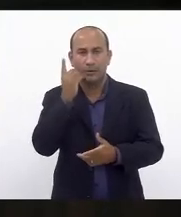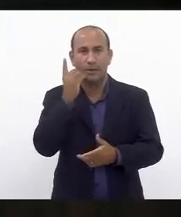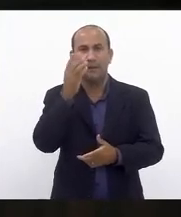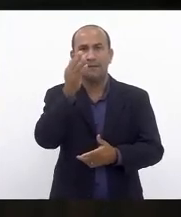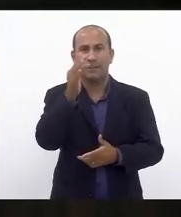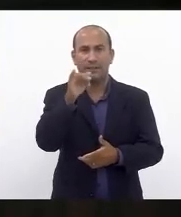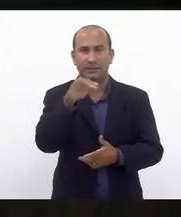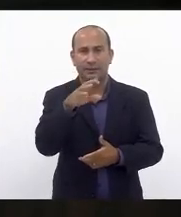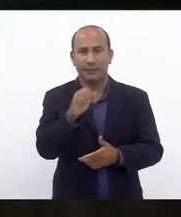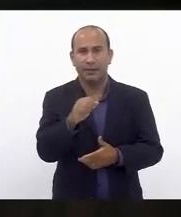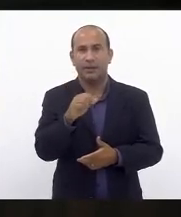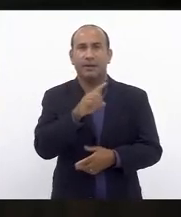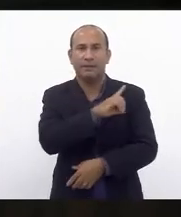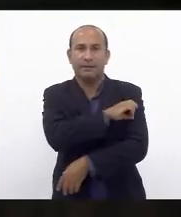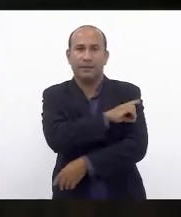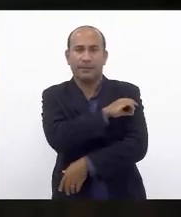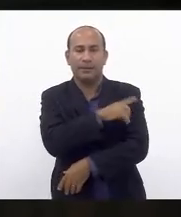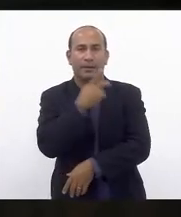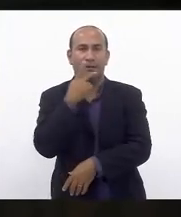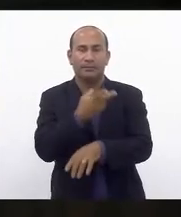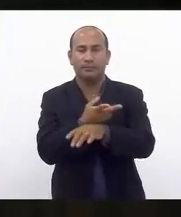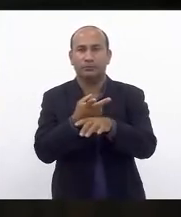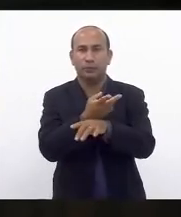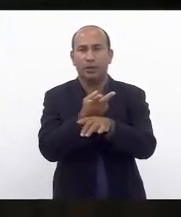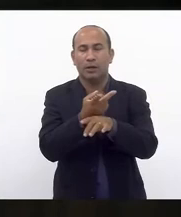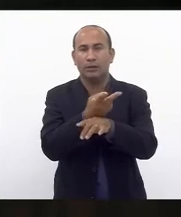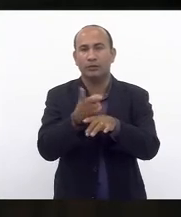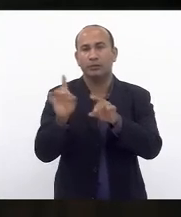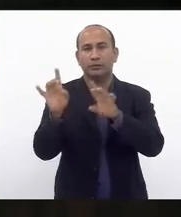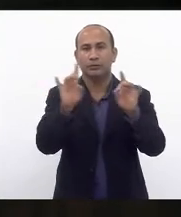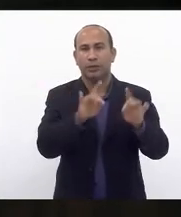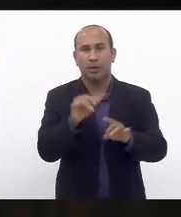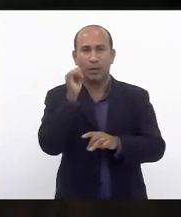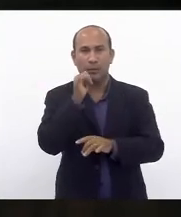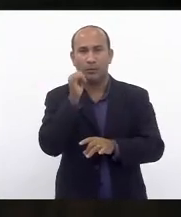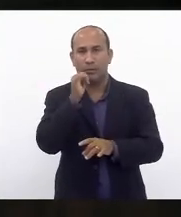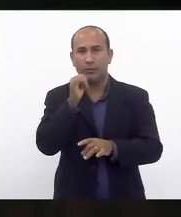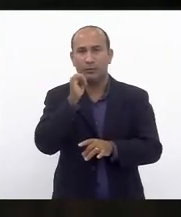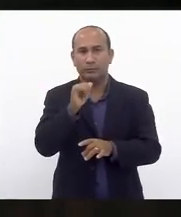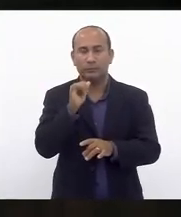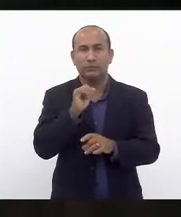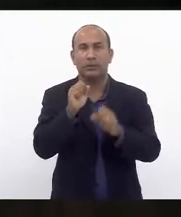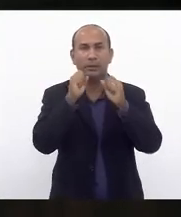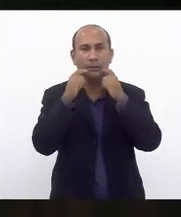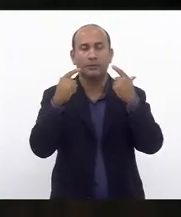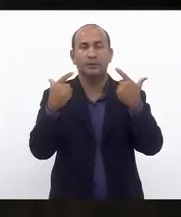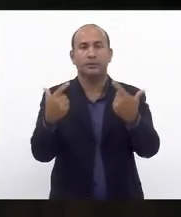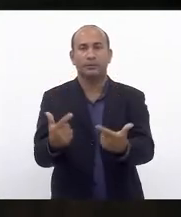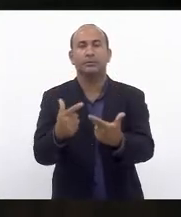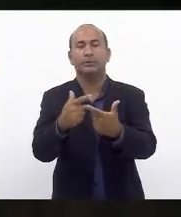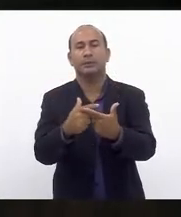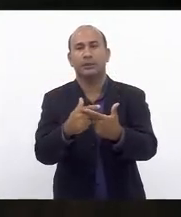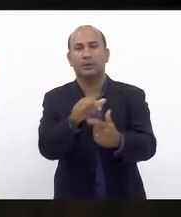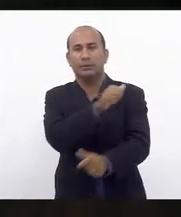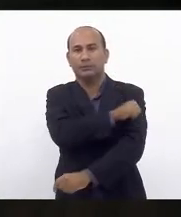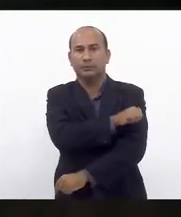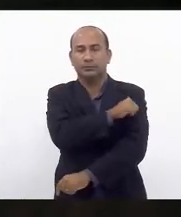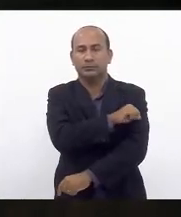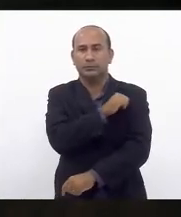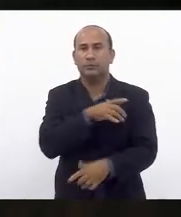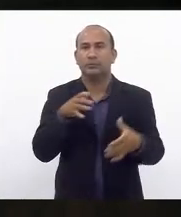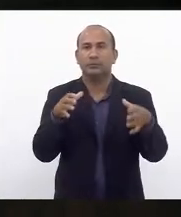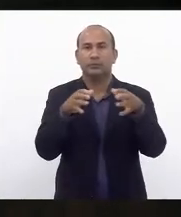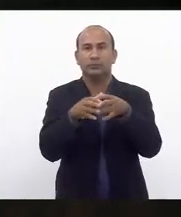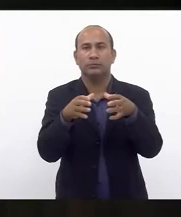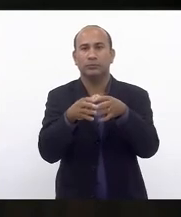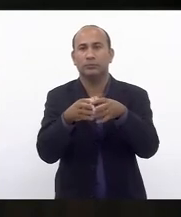Francine Mota, Firmeira Regiane, que institui a Procuradoria Especial da Mulher na Assembleia Legislativa do Estado do Rio de Janeiro, pendente de parecer das comissões